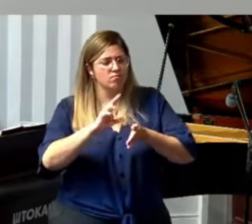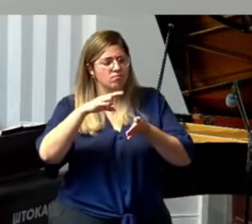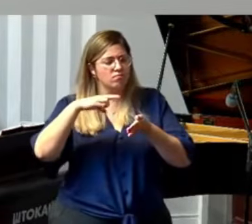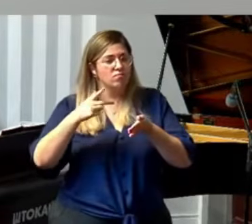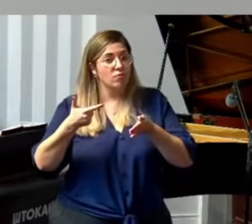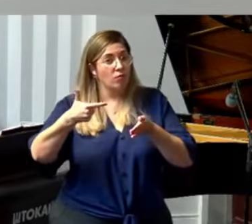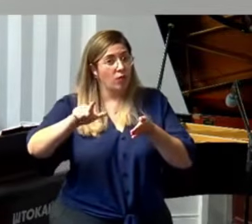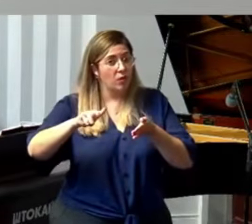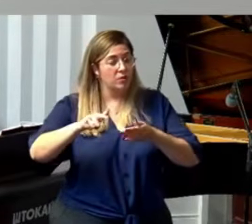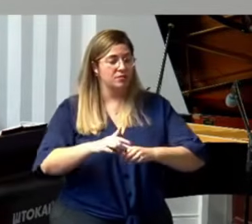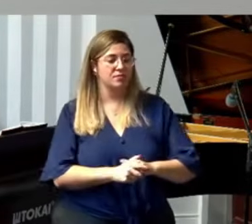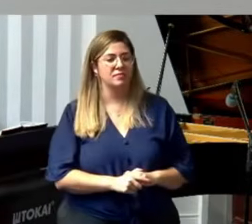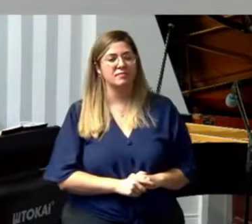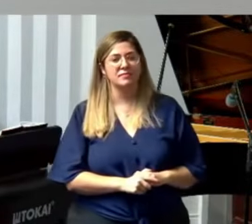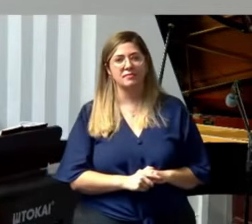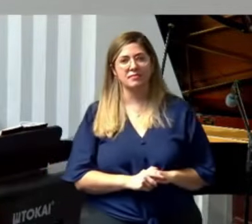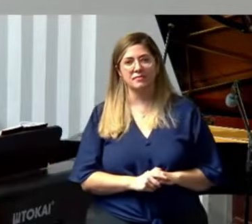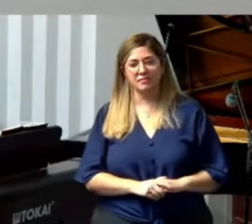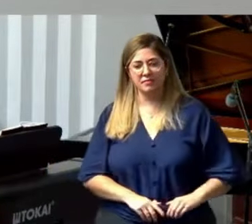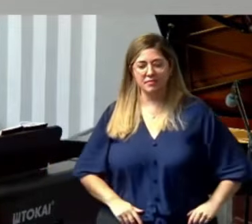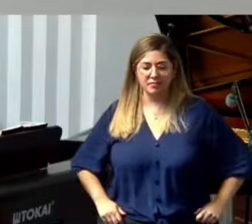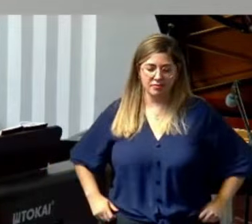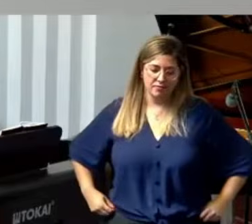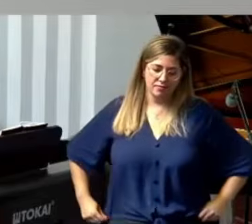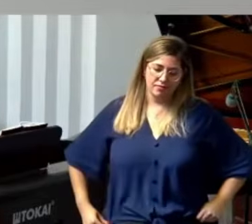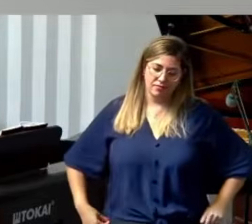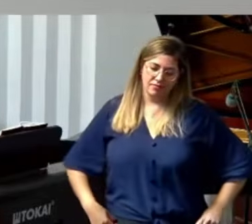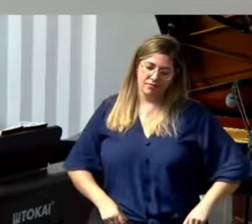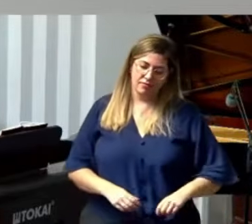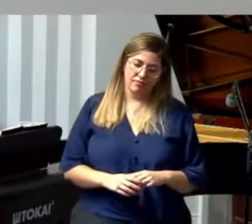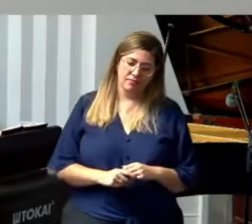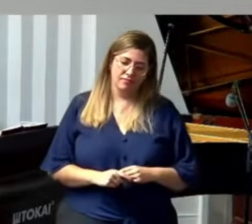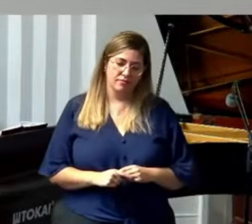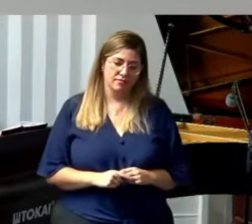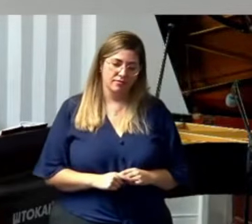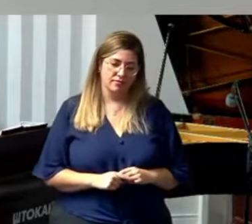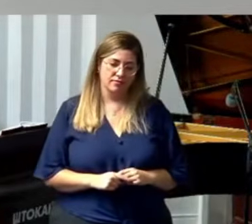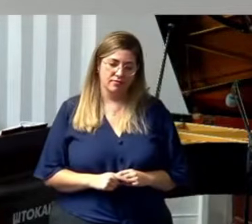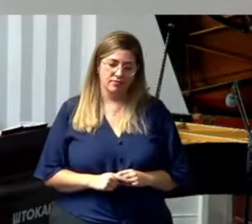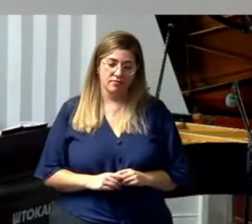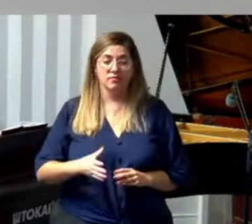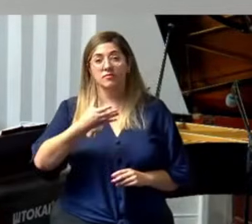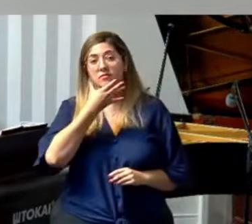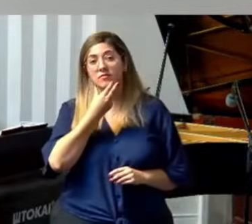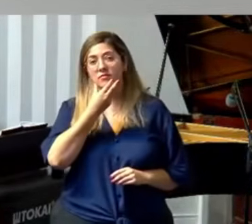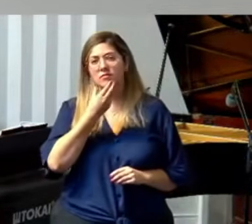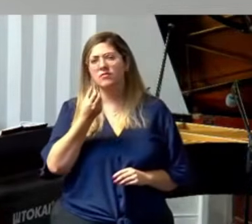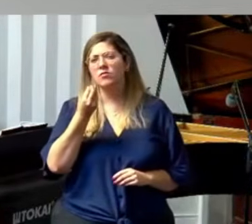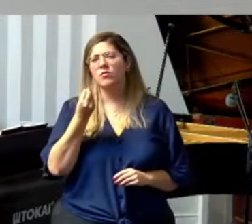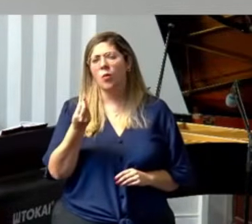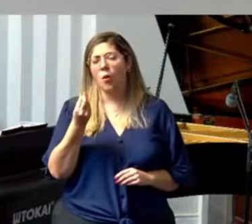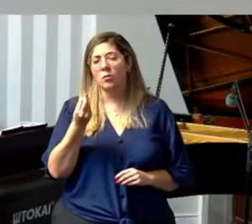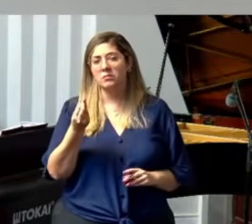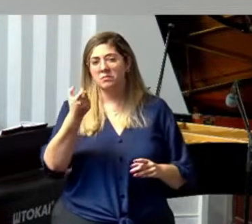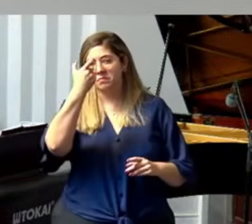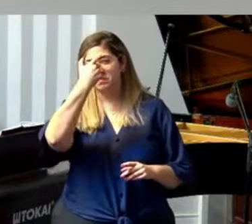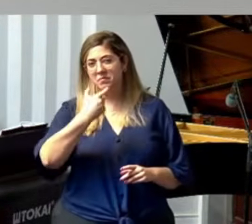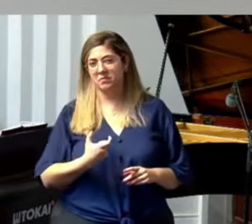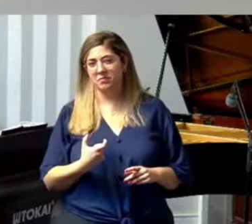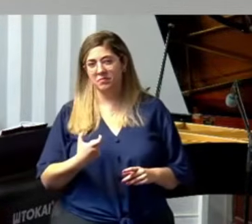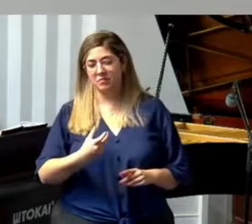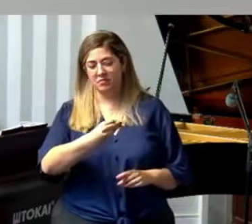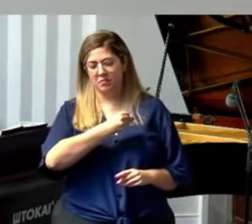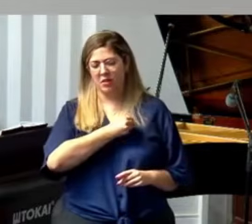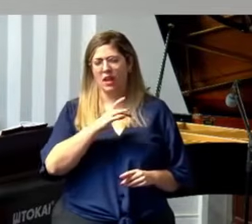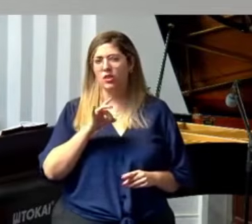texto, nós vamos encontrar que o estado que o ser humano é expulso do jardim não está atrelado apenas ao